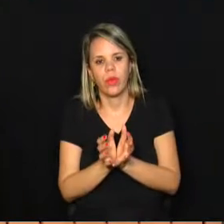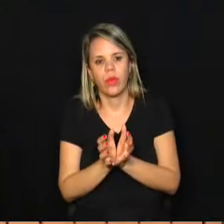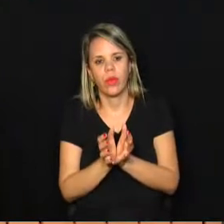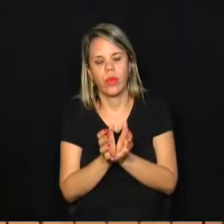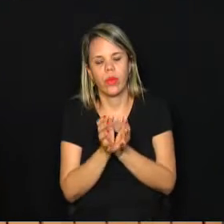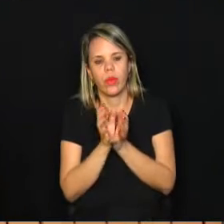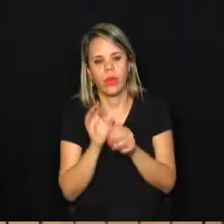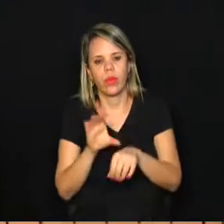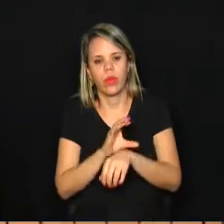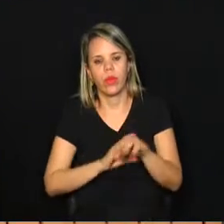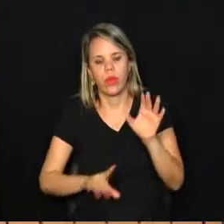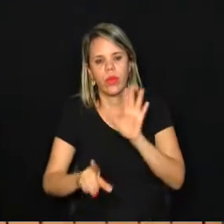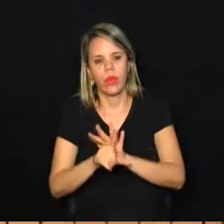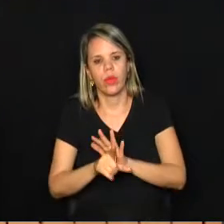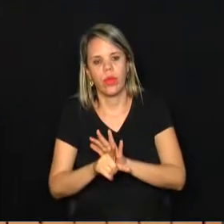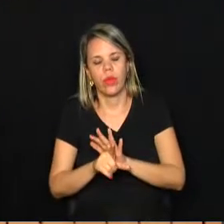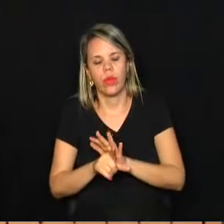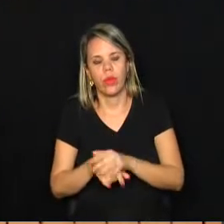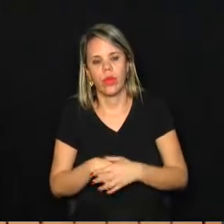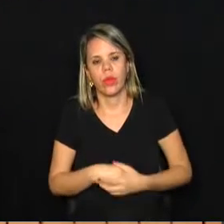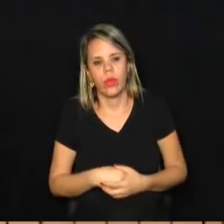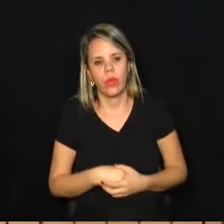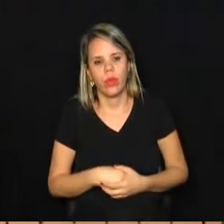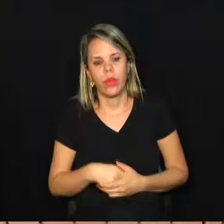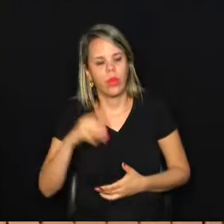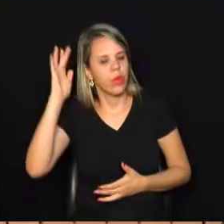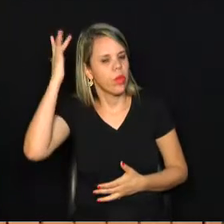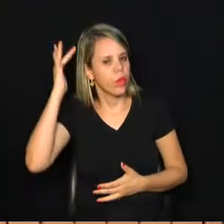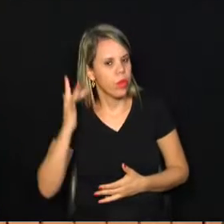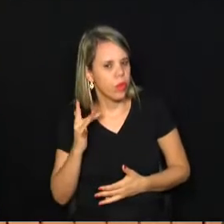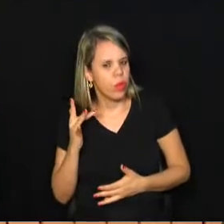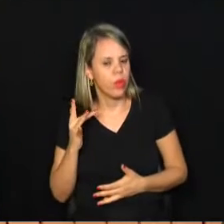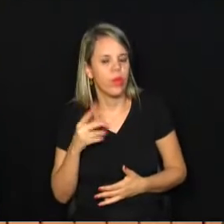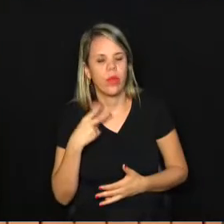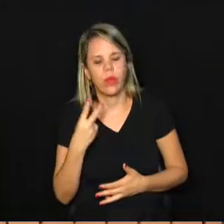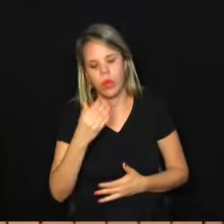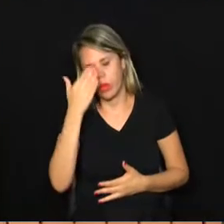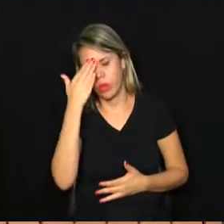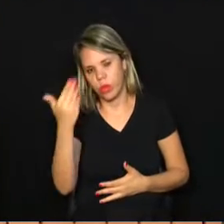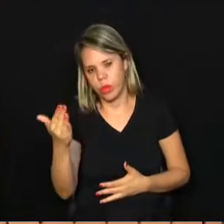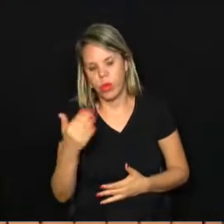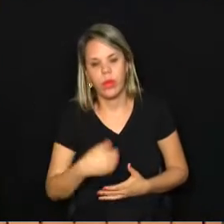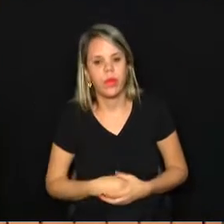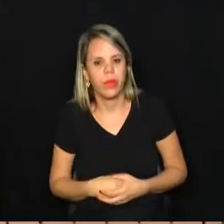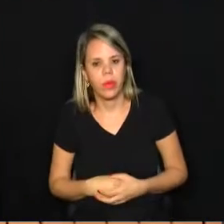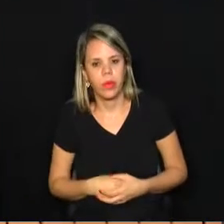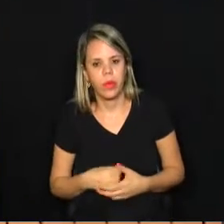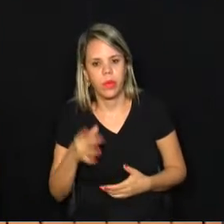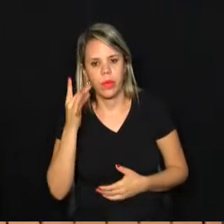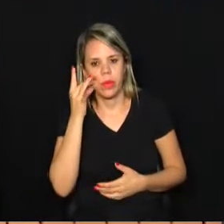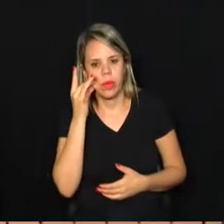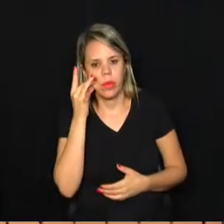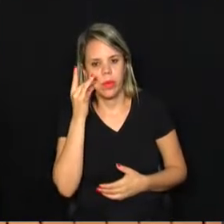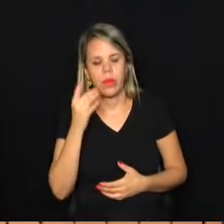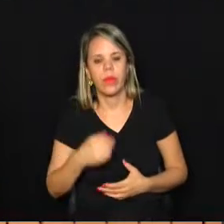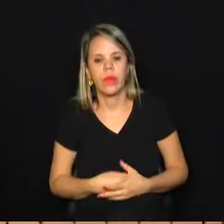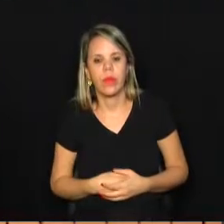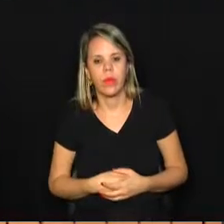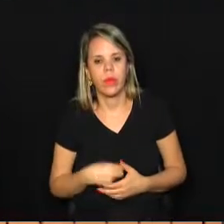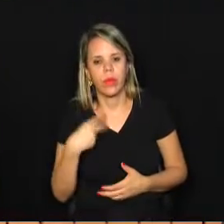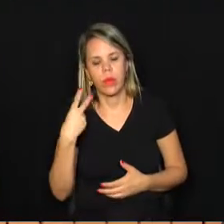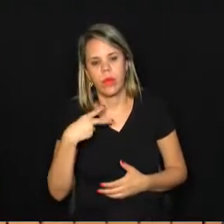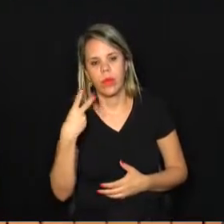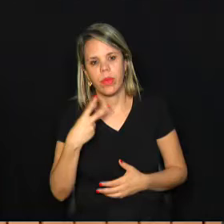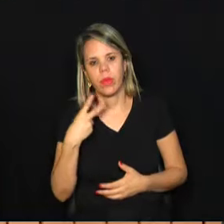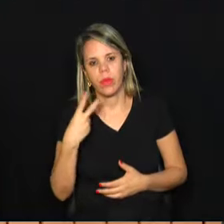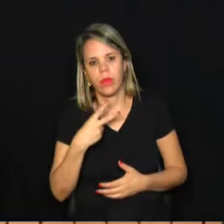de Constituição e Legalidade desta casa, vereadora Guida Calisto. Obrigado, vereadora, pela sua presença. Vereador